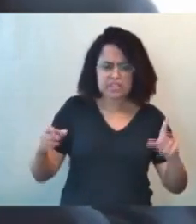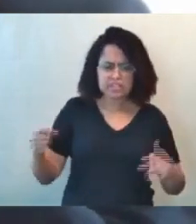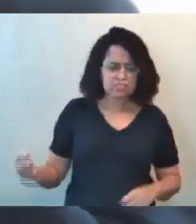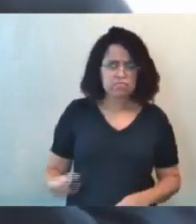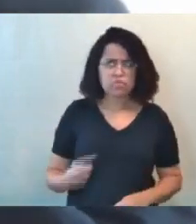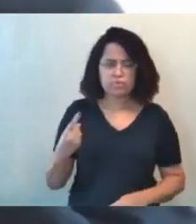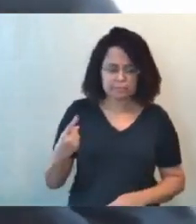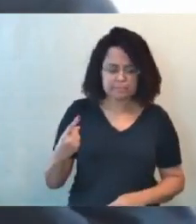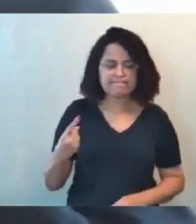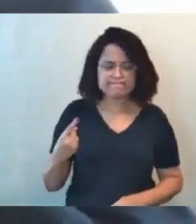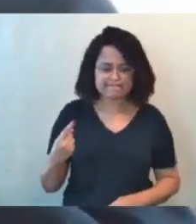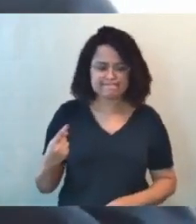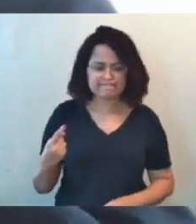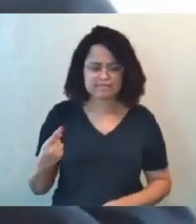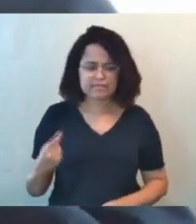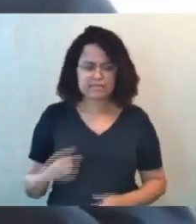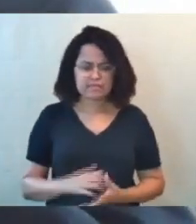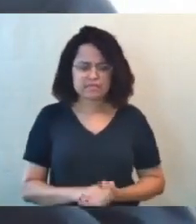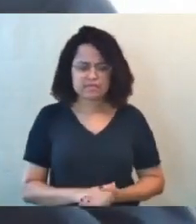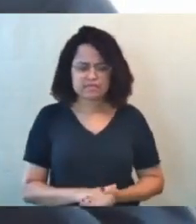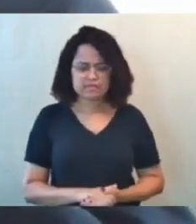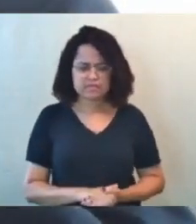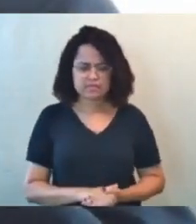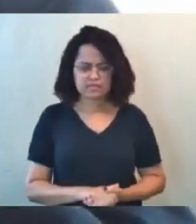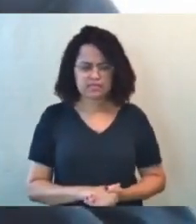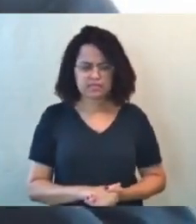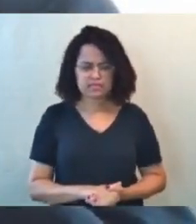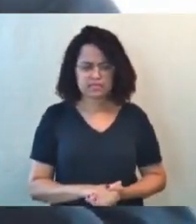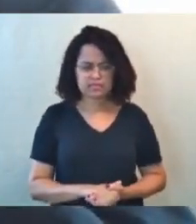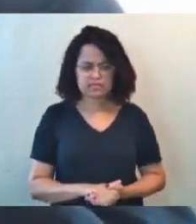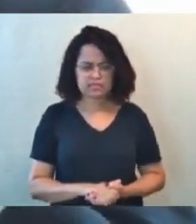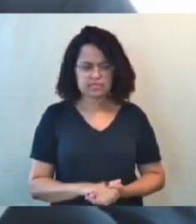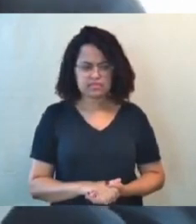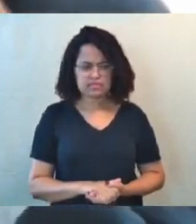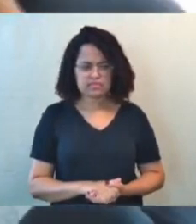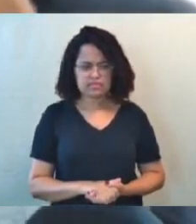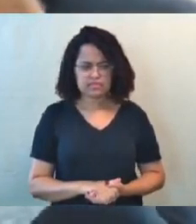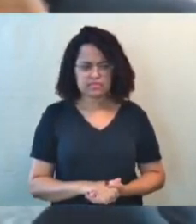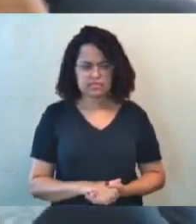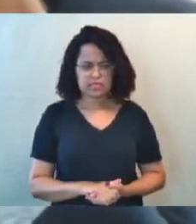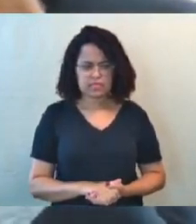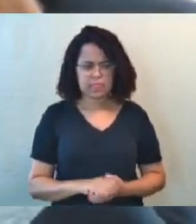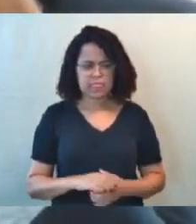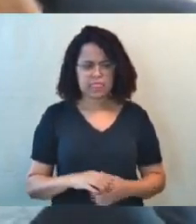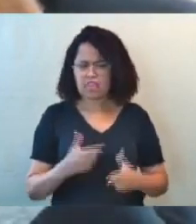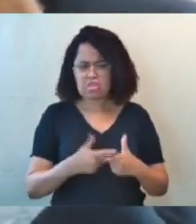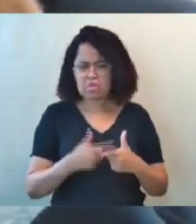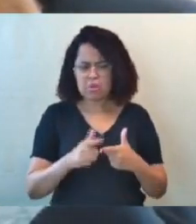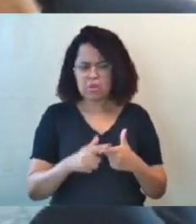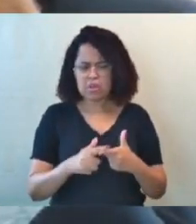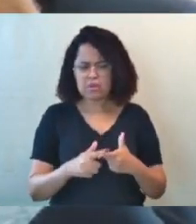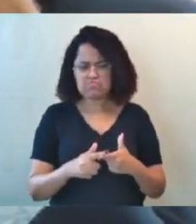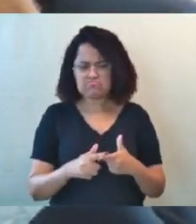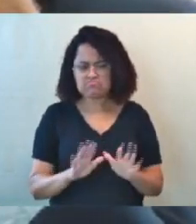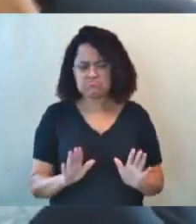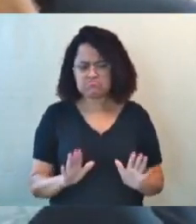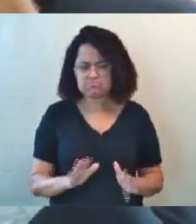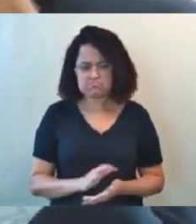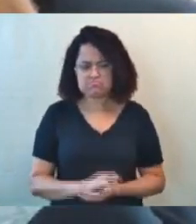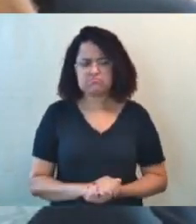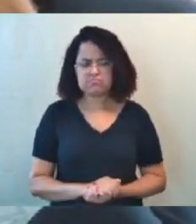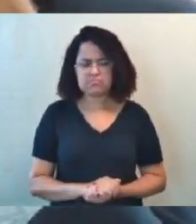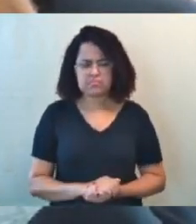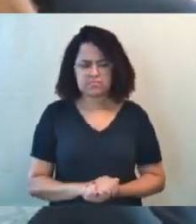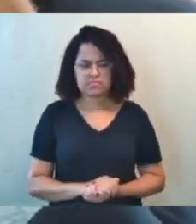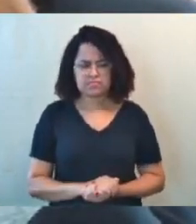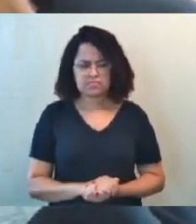tá? Não, o André pode sair naquele e continuar aí no seu, tem problema? Tem? Não, nenhum. Eu vou